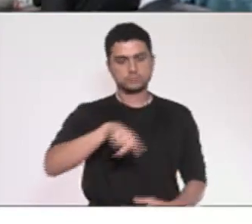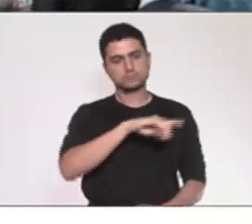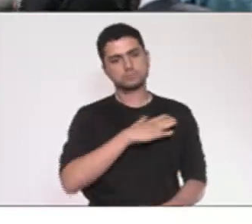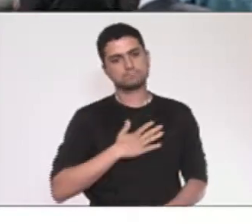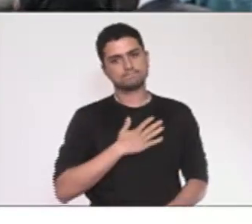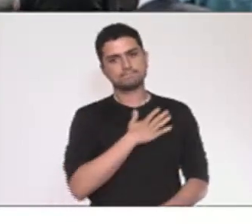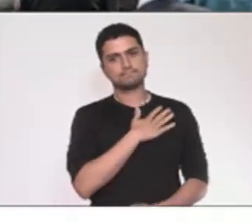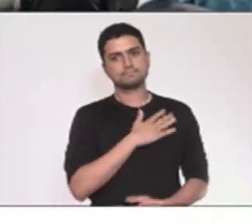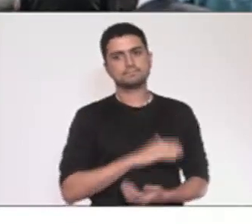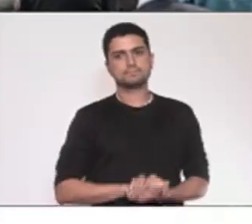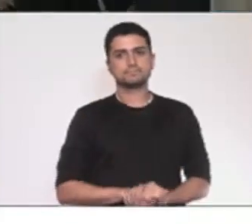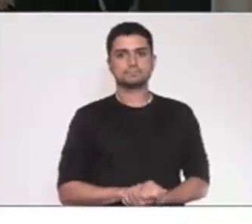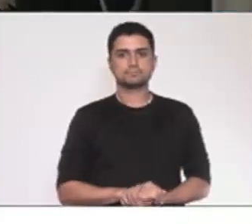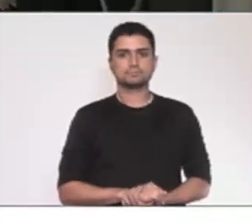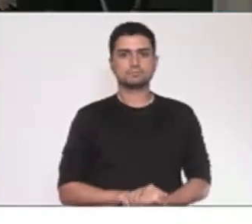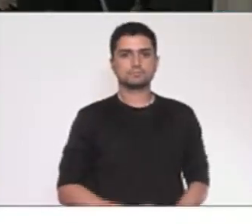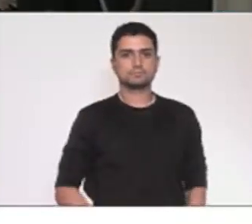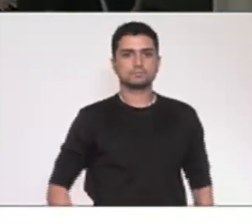obrigado.